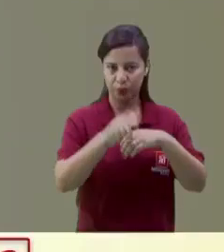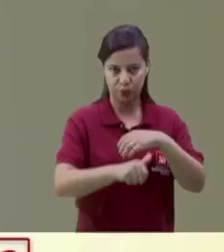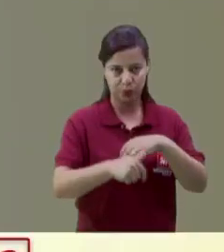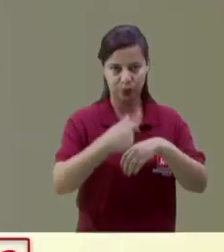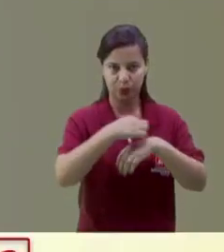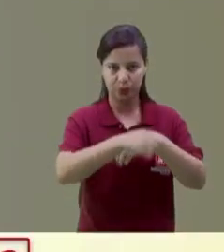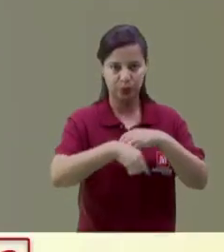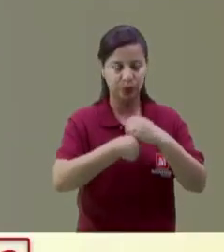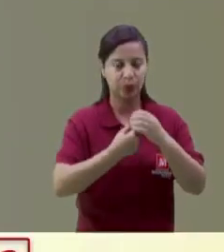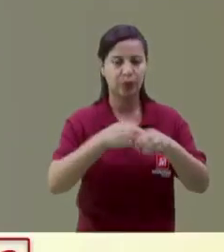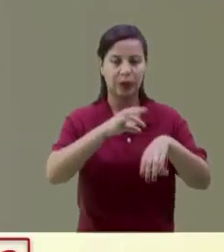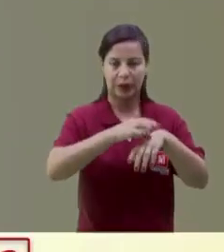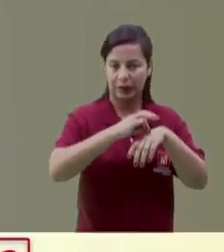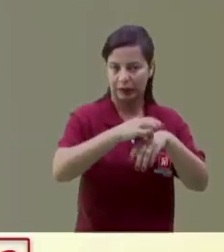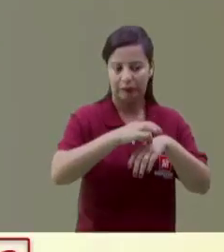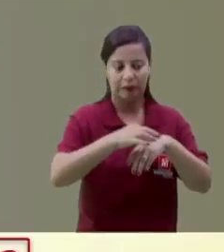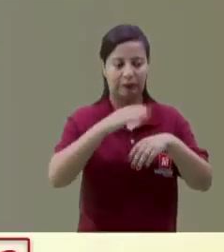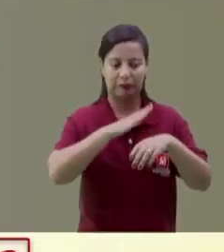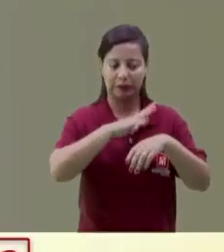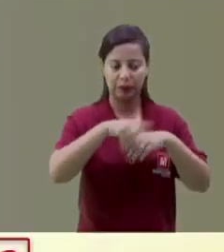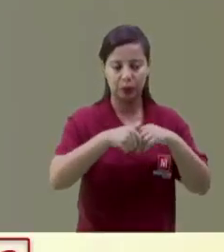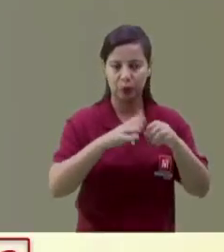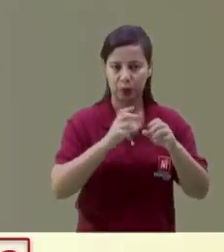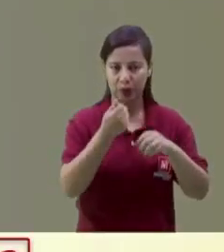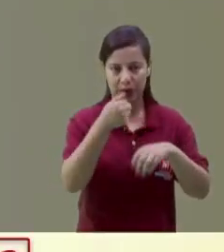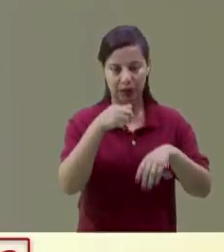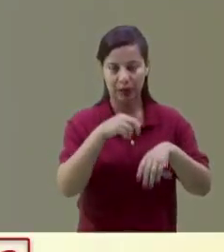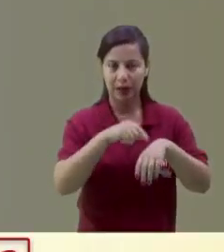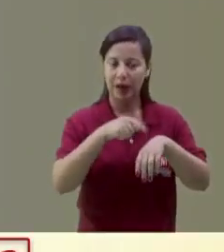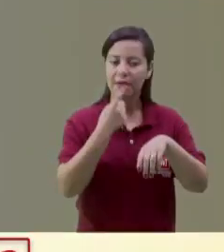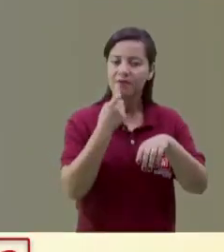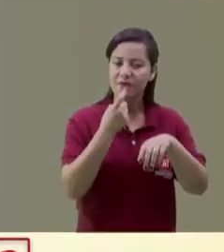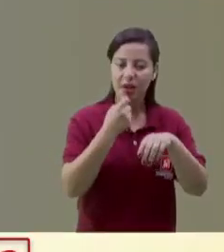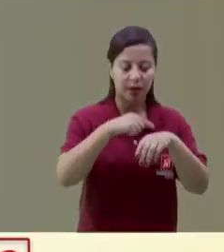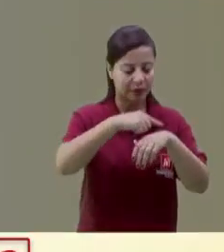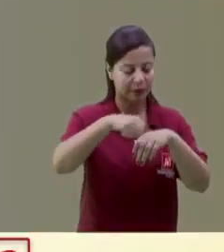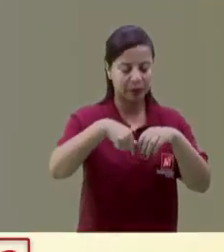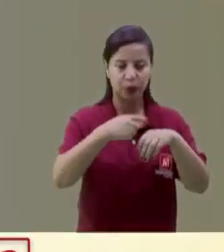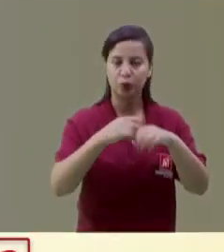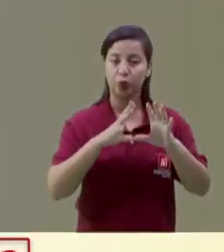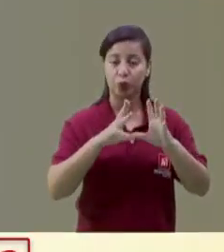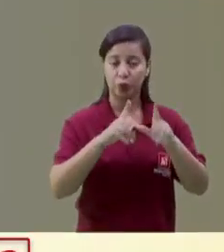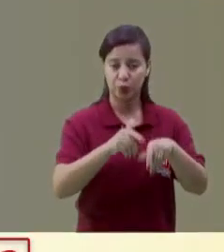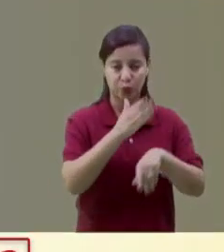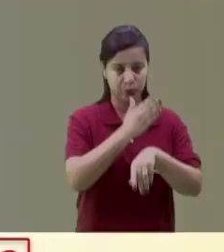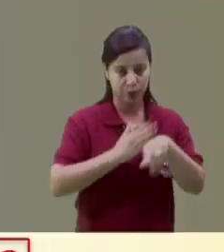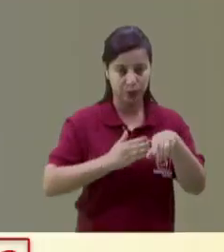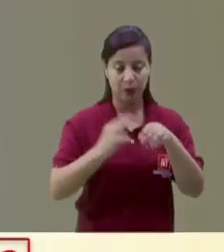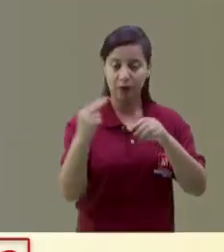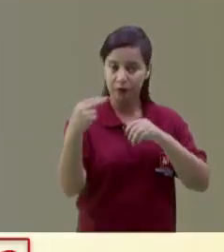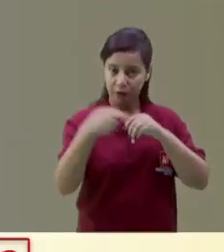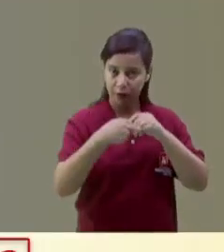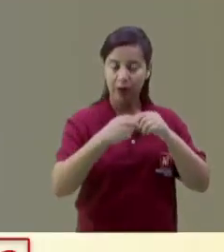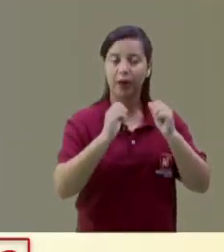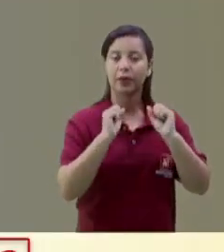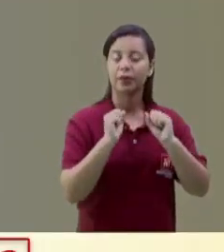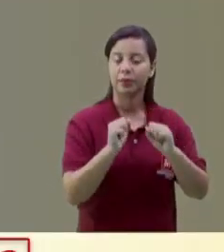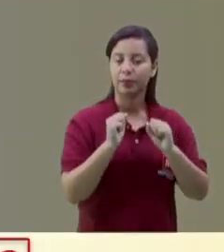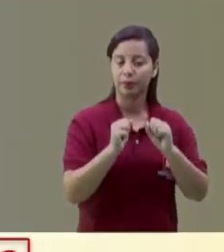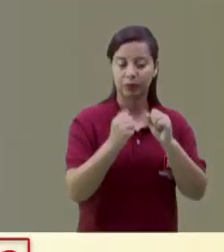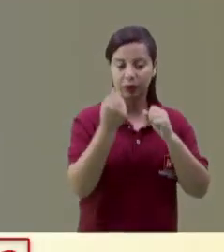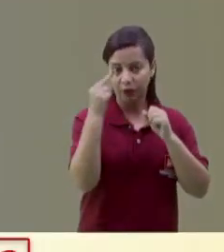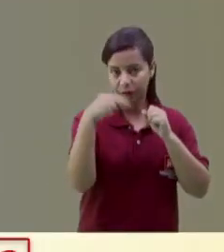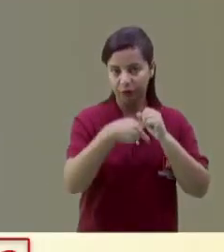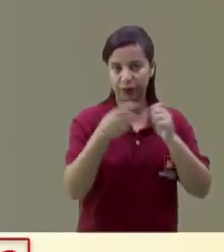parte venosa, arterial até. E o que eu devo fazer tanto na fratura